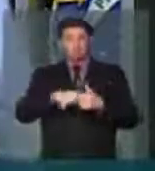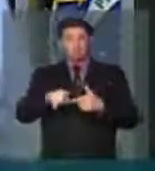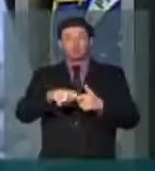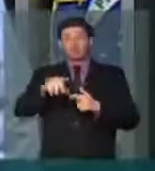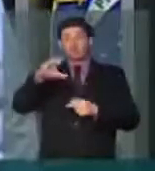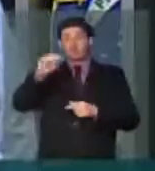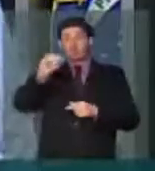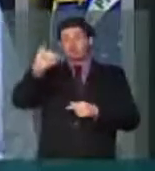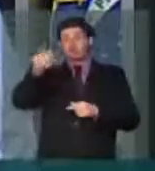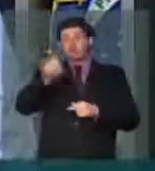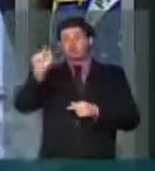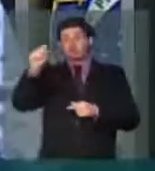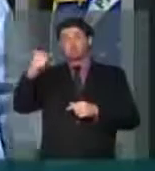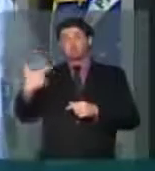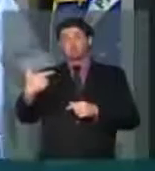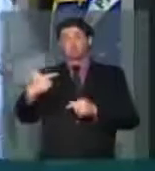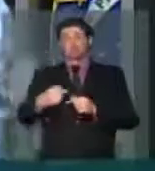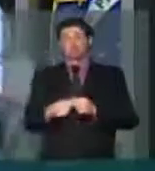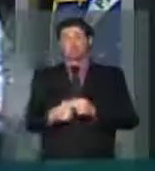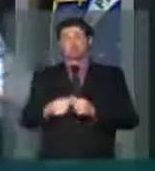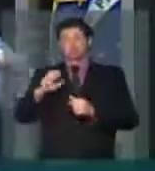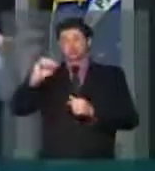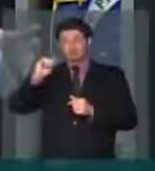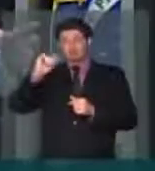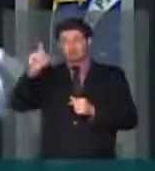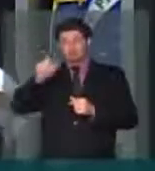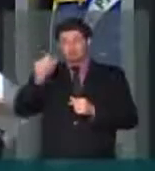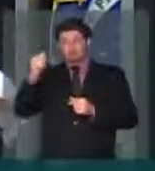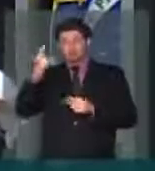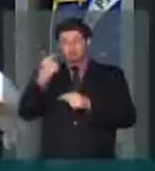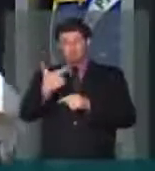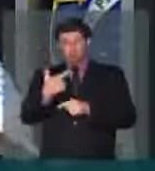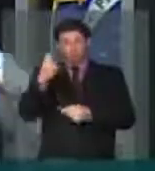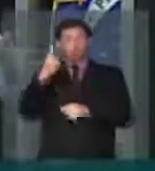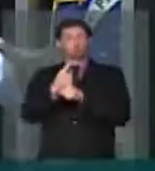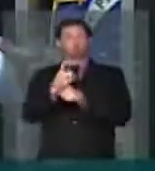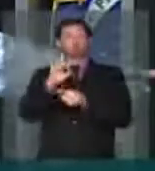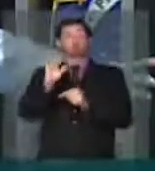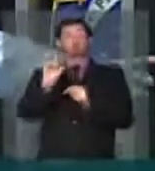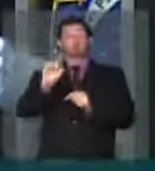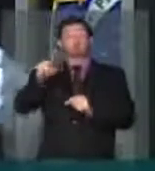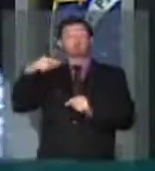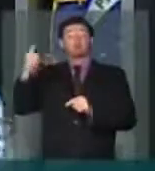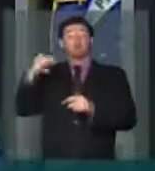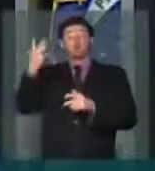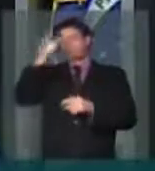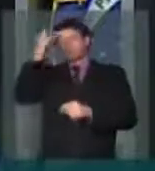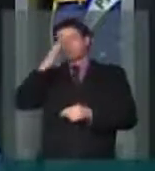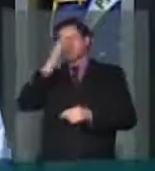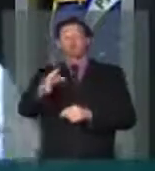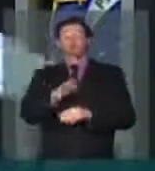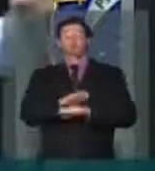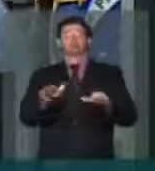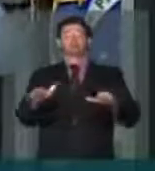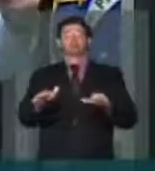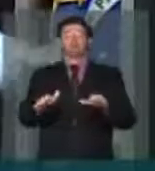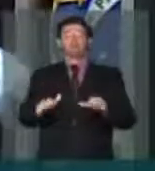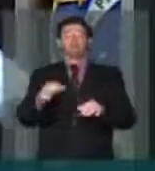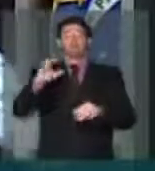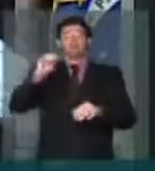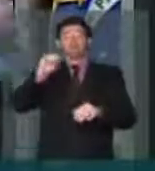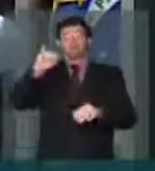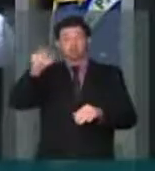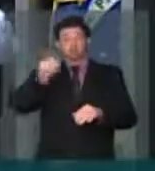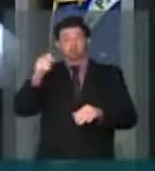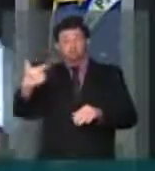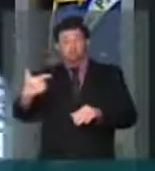Caixa 2. E esse Caixa 2 só é descoberto quando aparece um delator. Esse Caixa 2